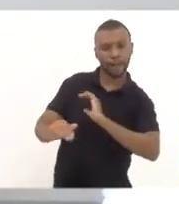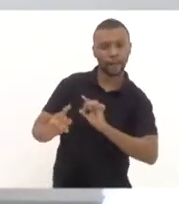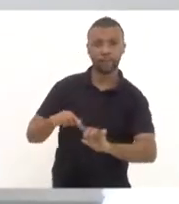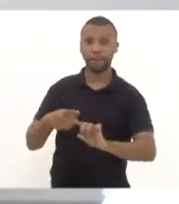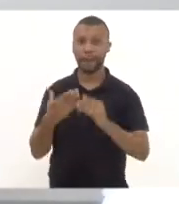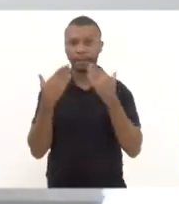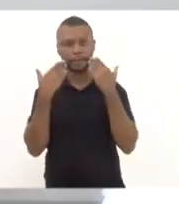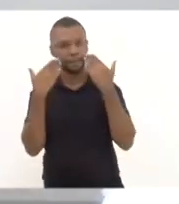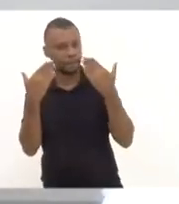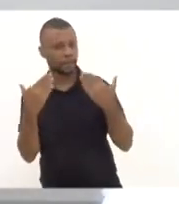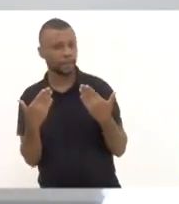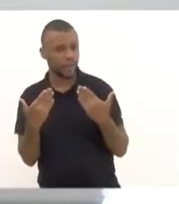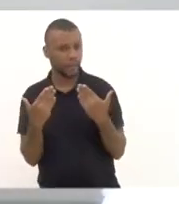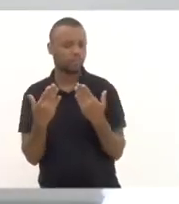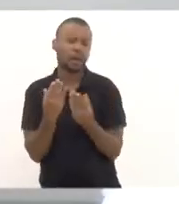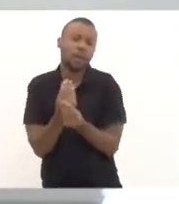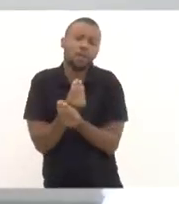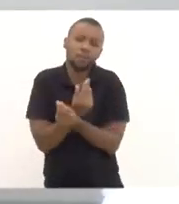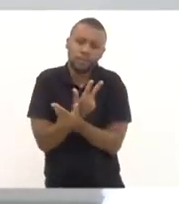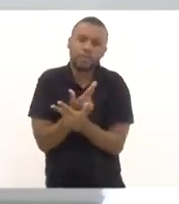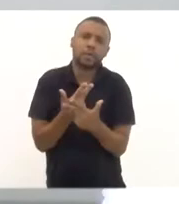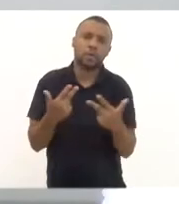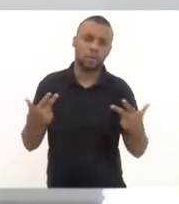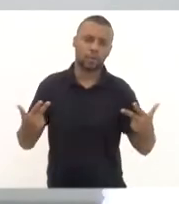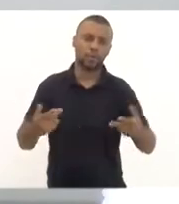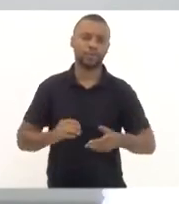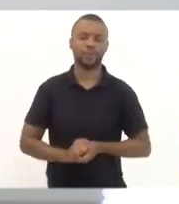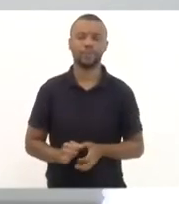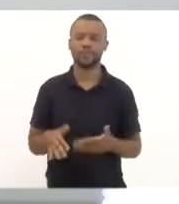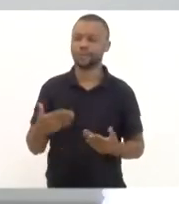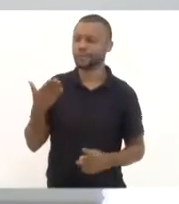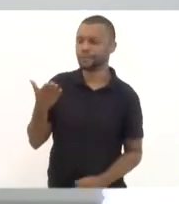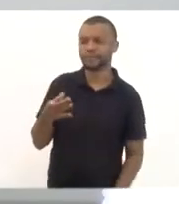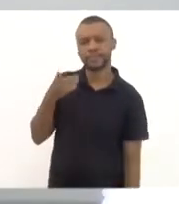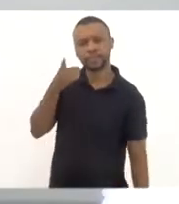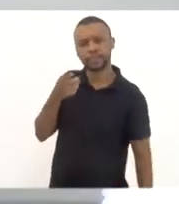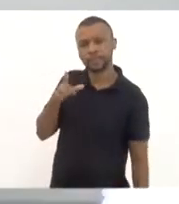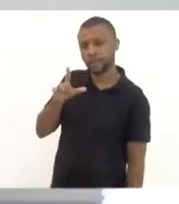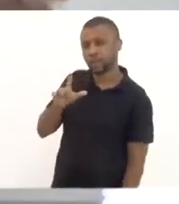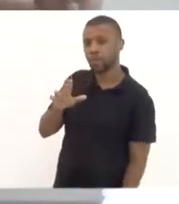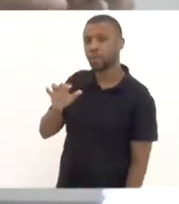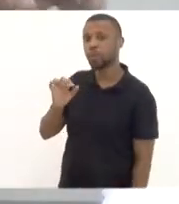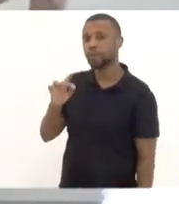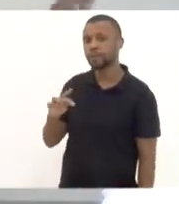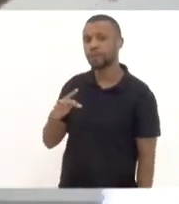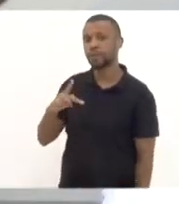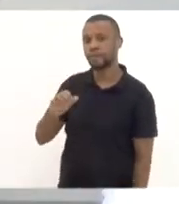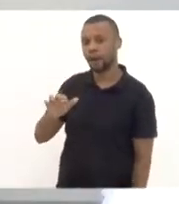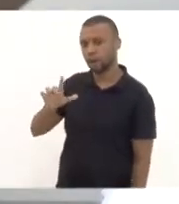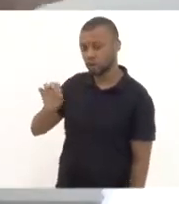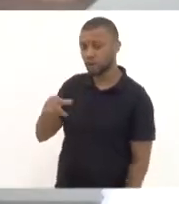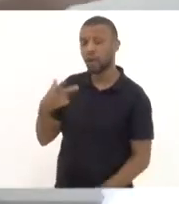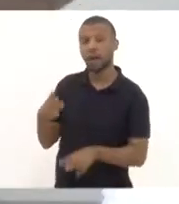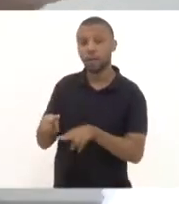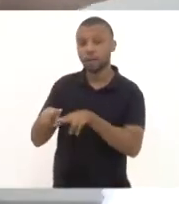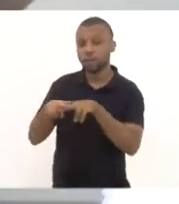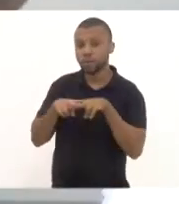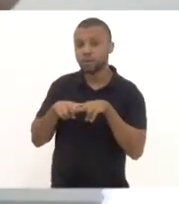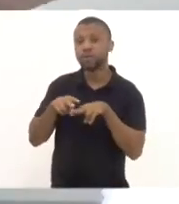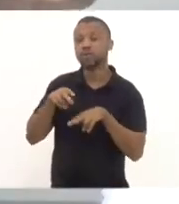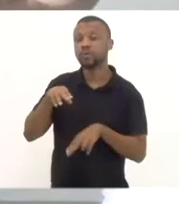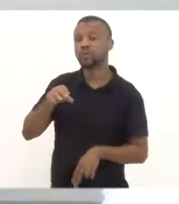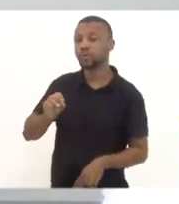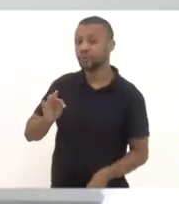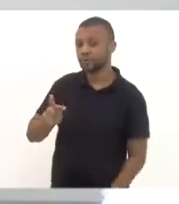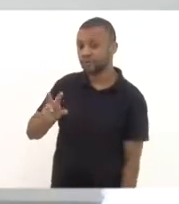seja muito e o Deputado Luiz Paulo e colocou uma coisa daí a razão da gente entregar